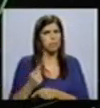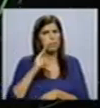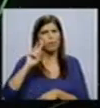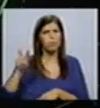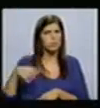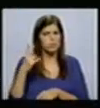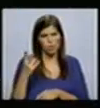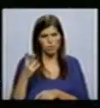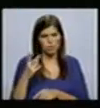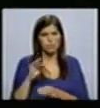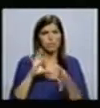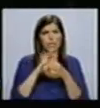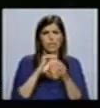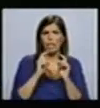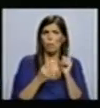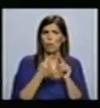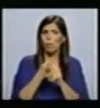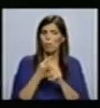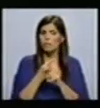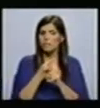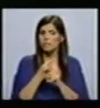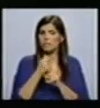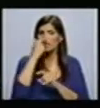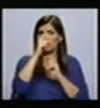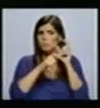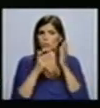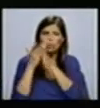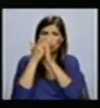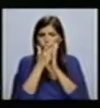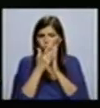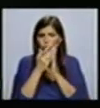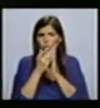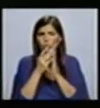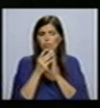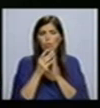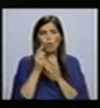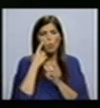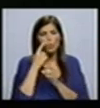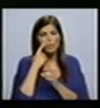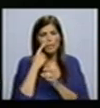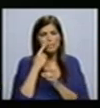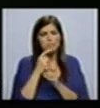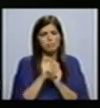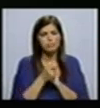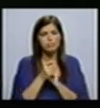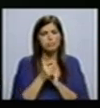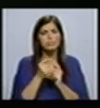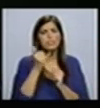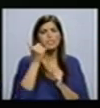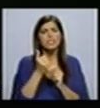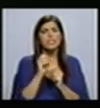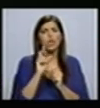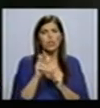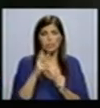com algo que os astrónomos conhecem como o efeito Yorp. É que a maior parte dos fotões do Sol